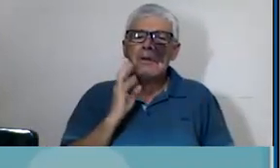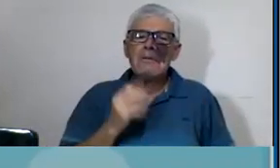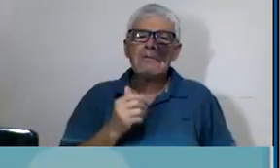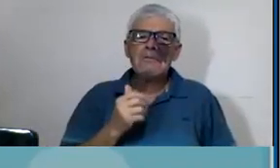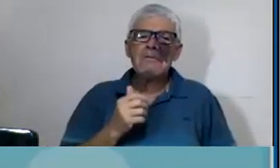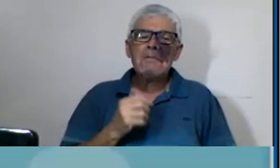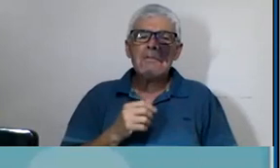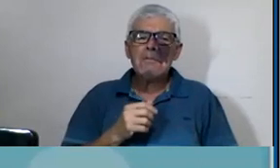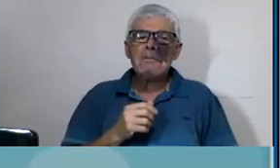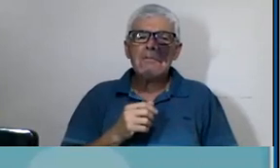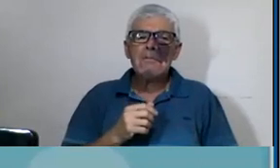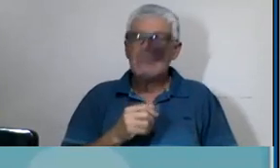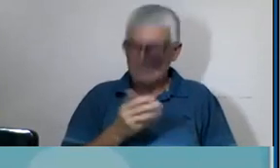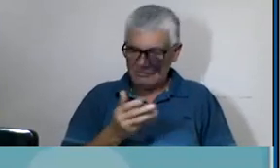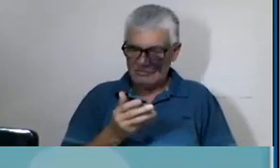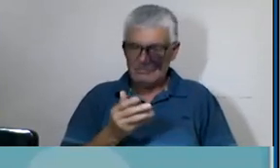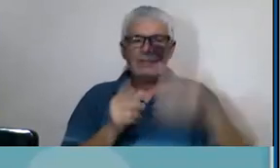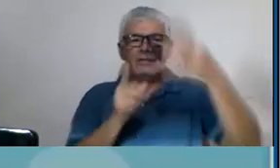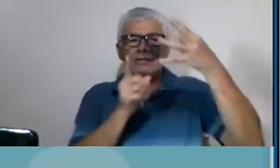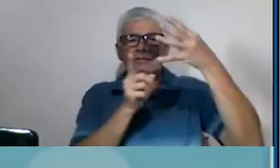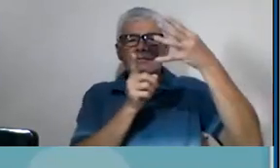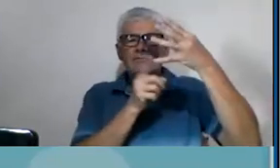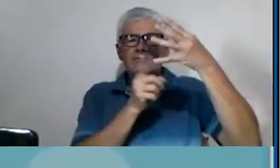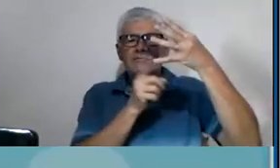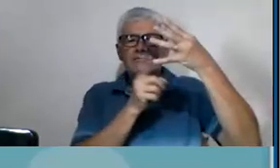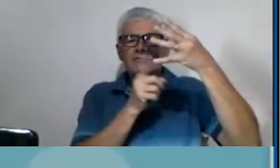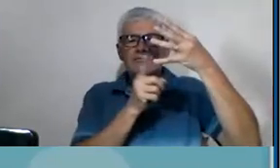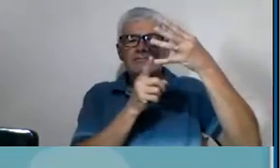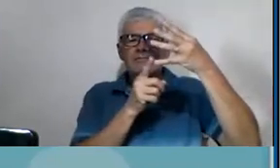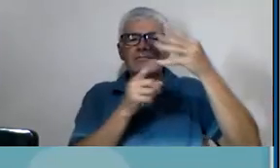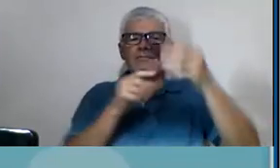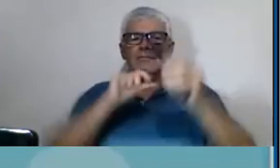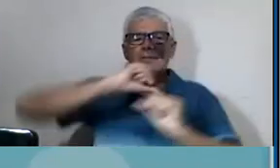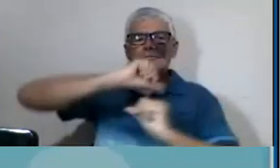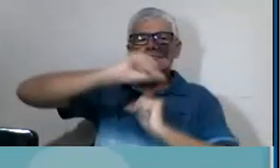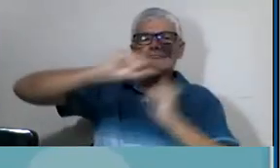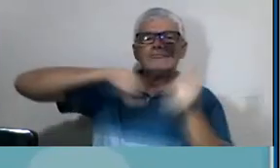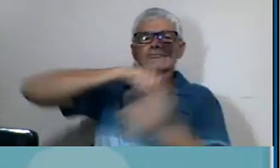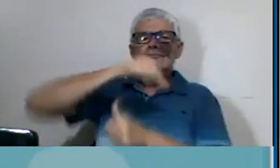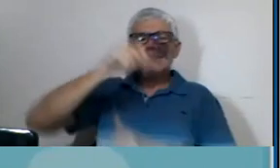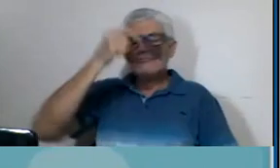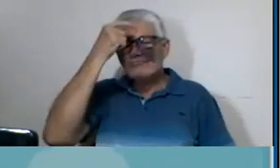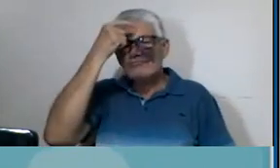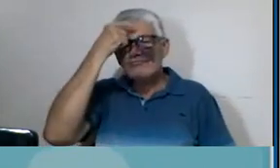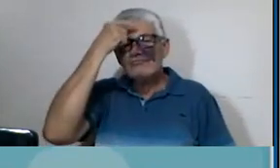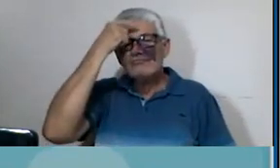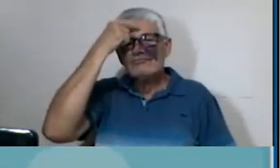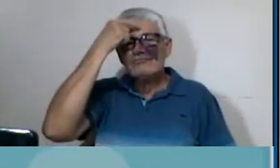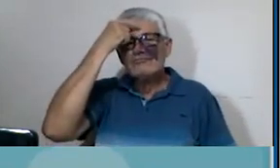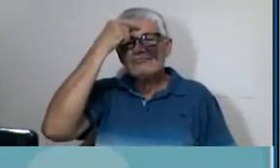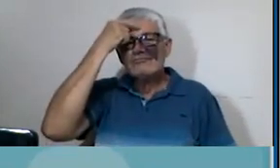É que tava com volume baixo mesmo. Tá, já melhorou.